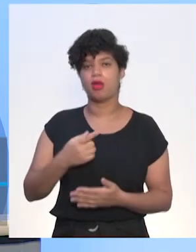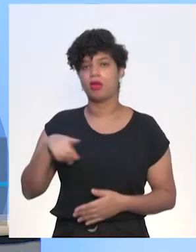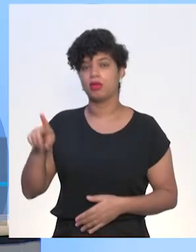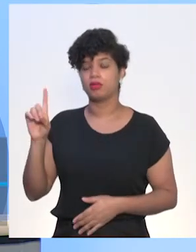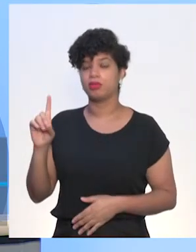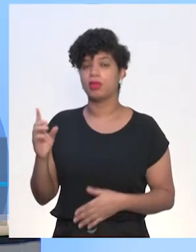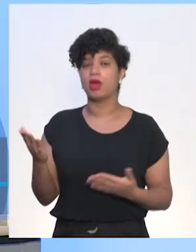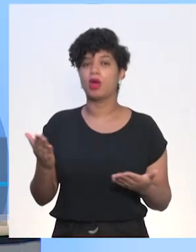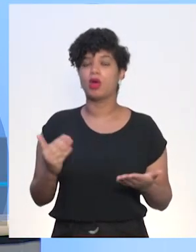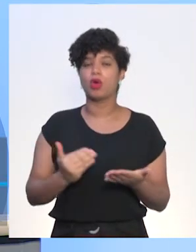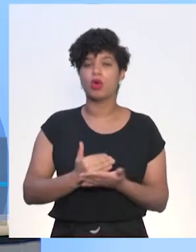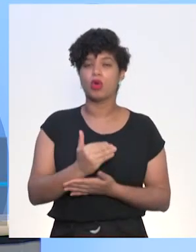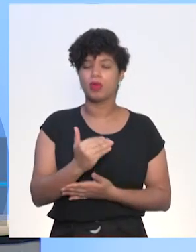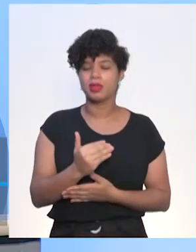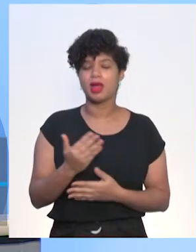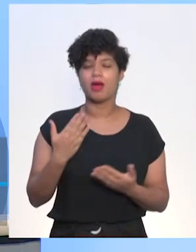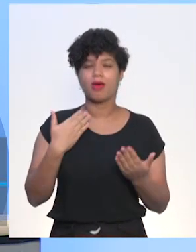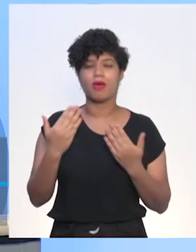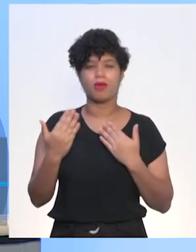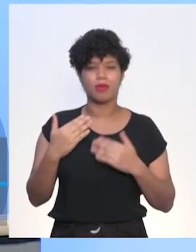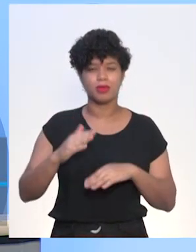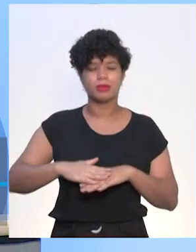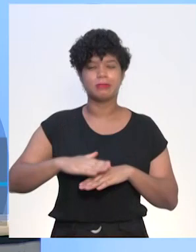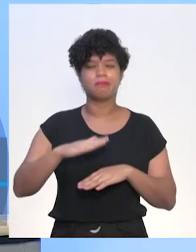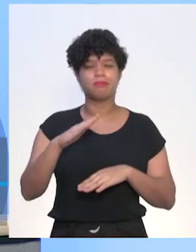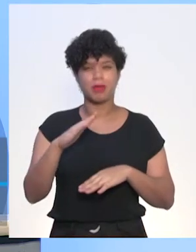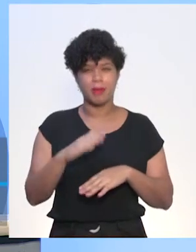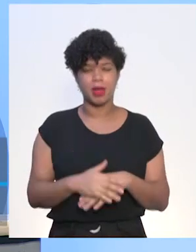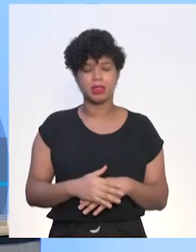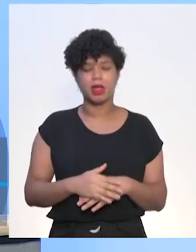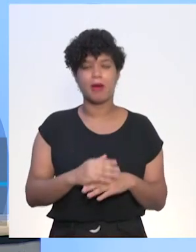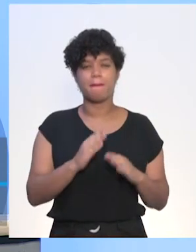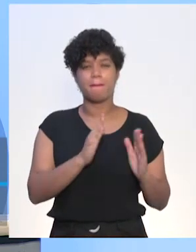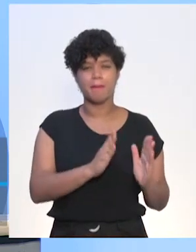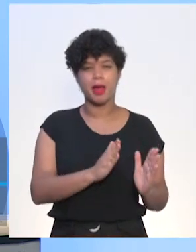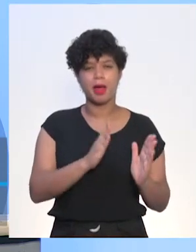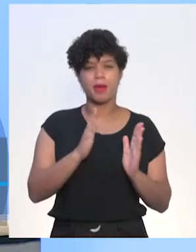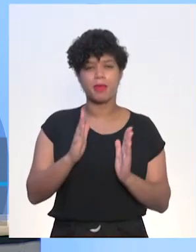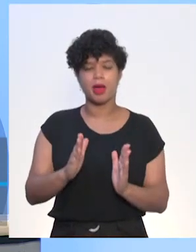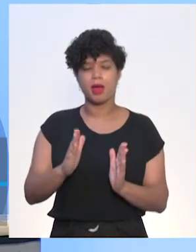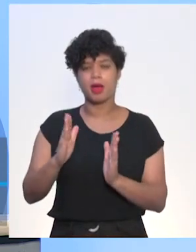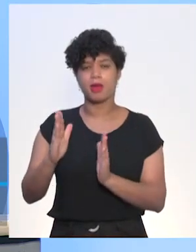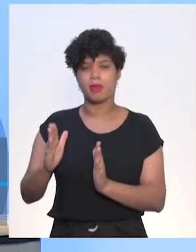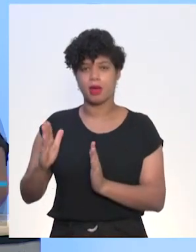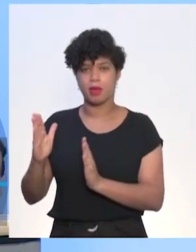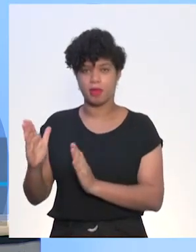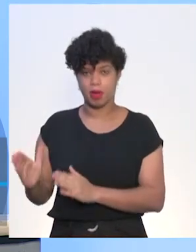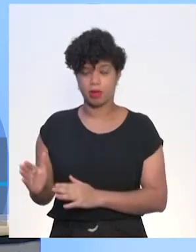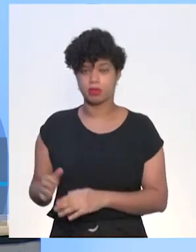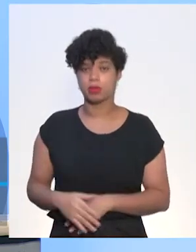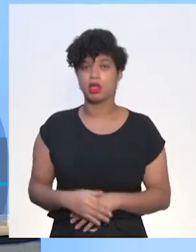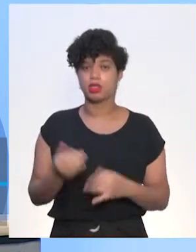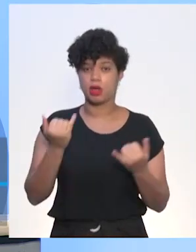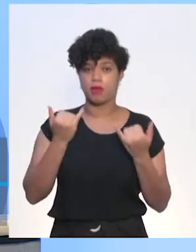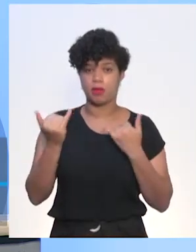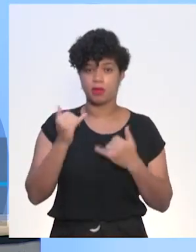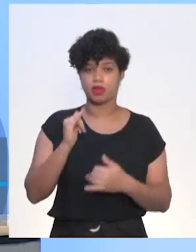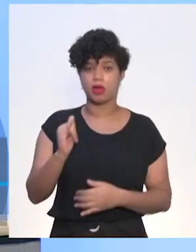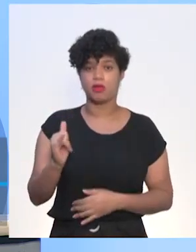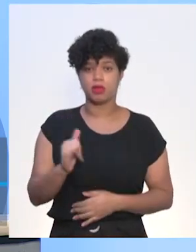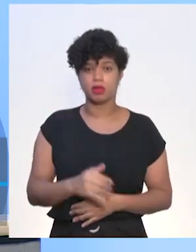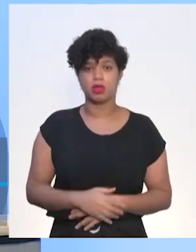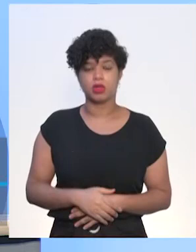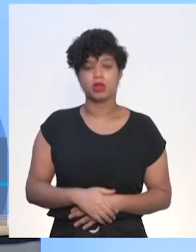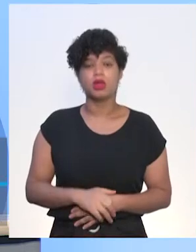vai agora começar um pouco mais por partes aí dá notícia para você para vocês virem